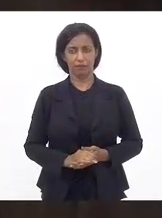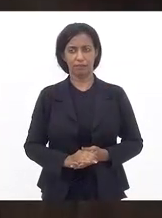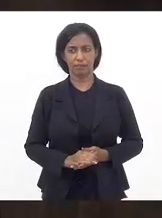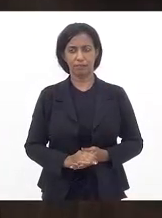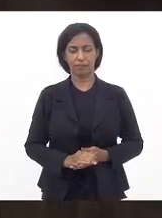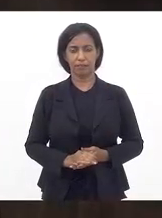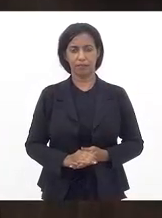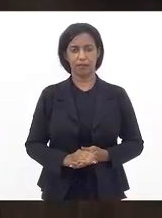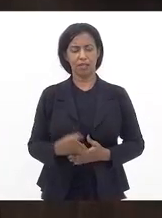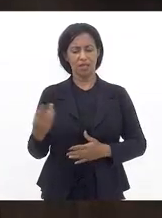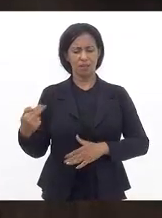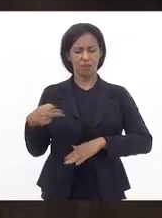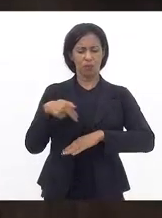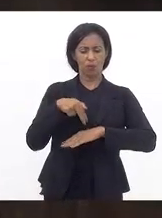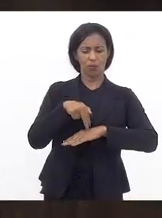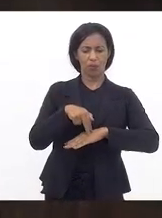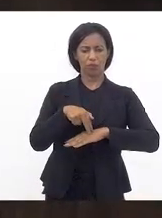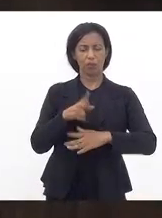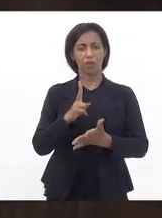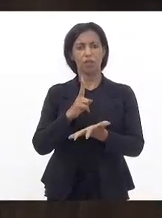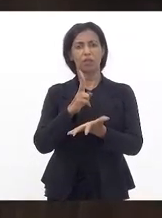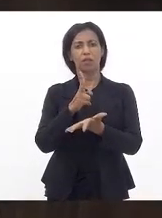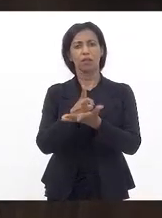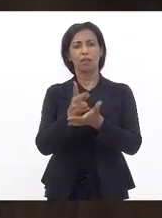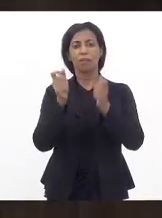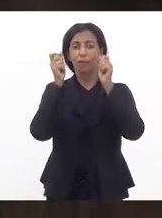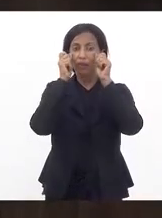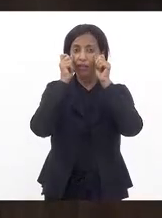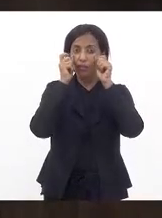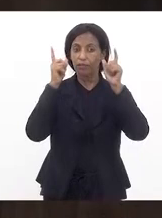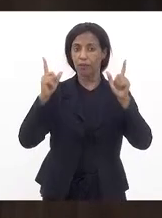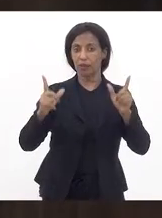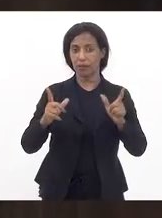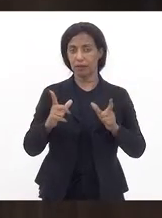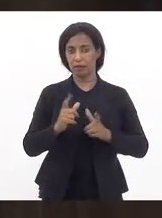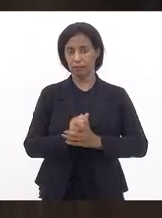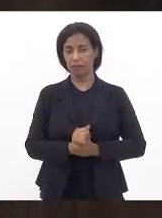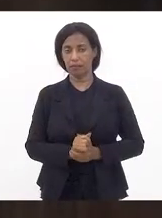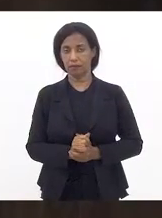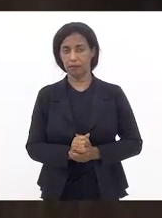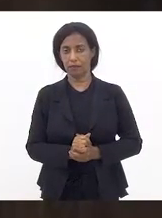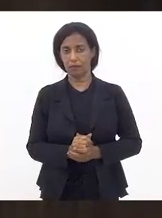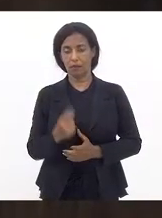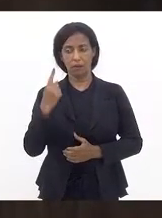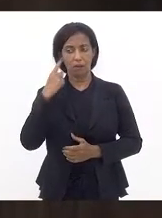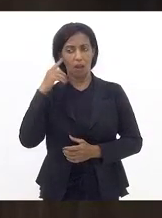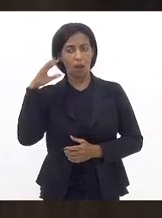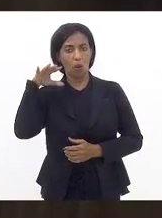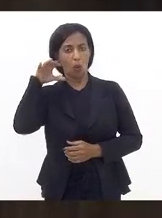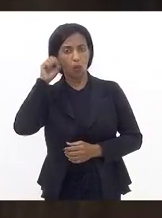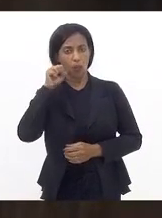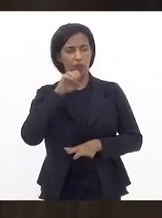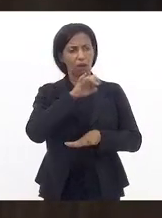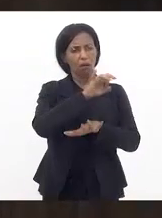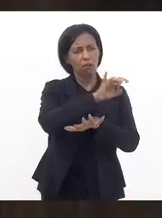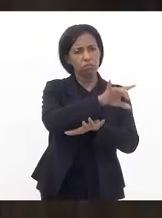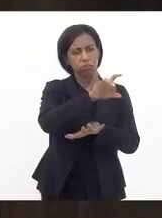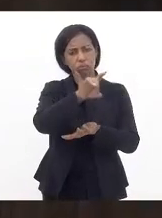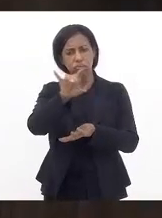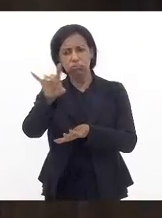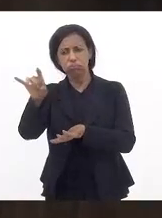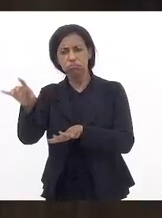Oi e me colocasse sempre esperto para ouvir a todos